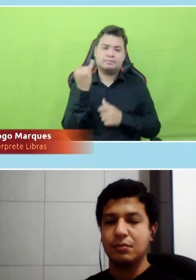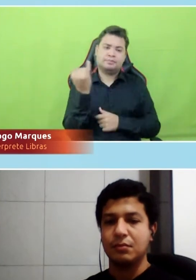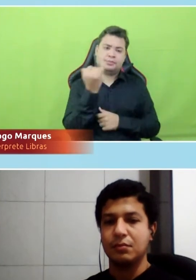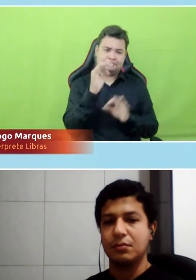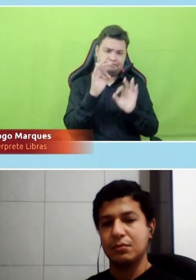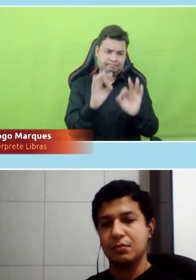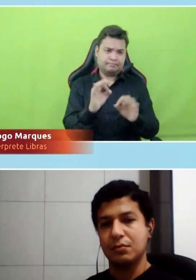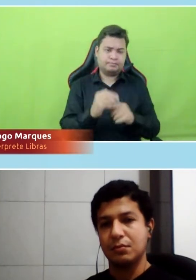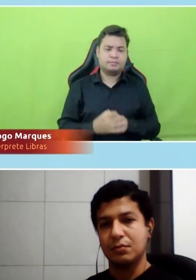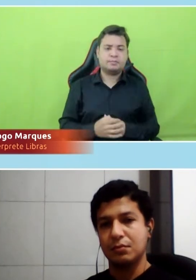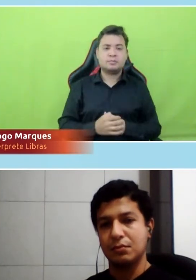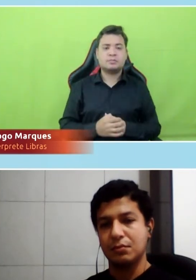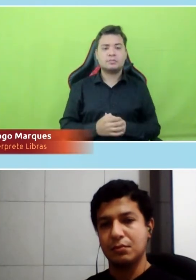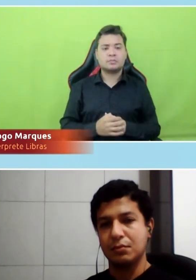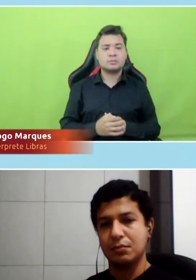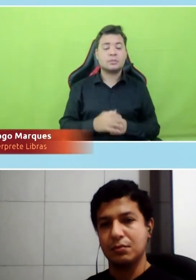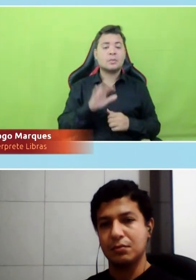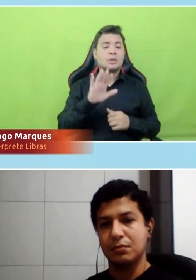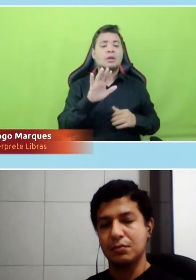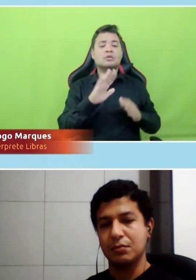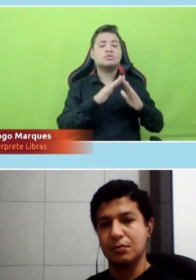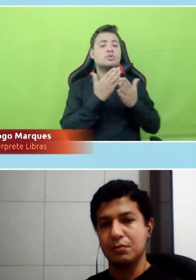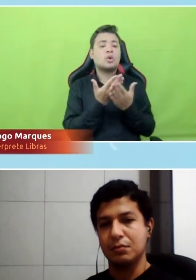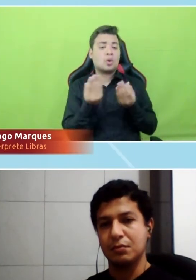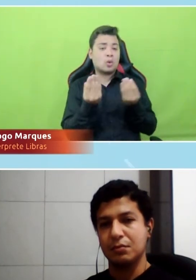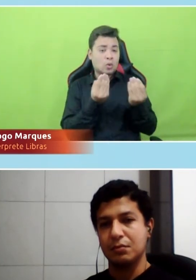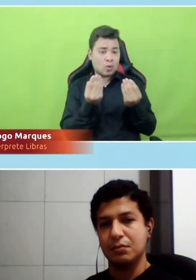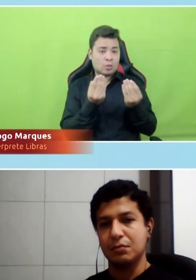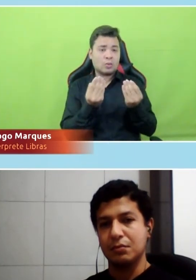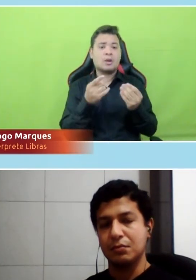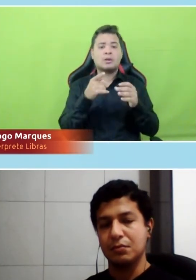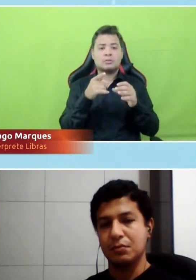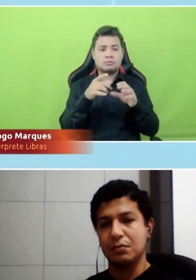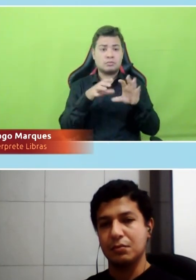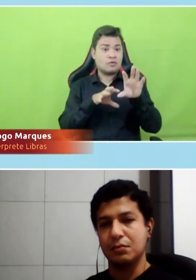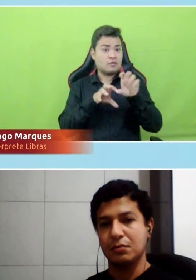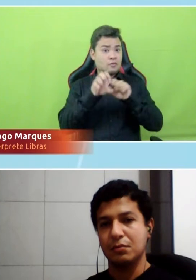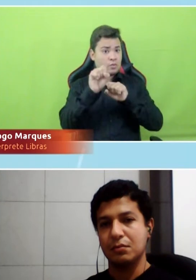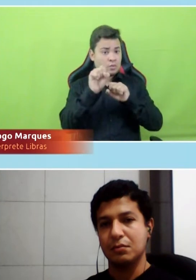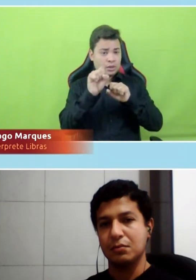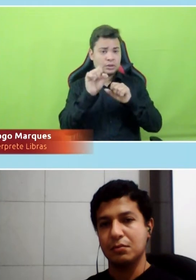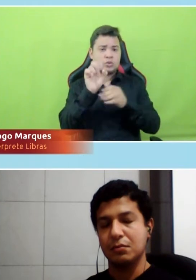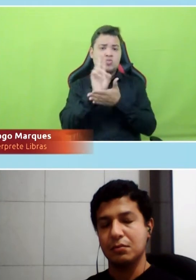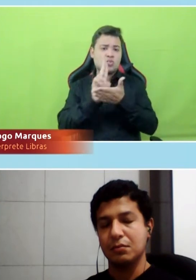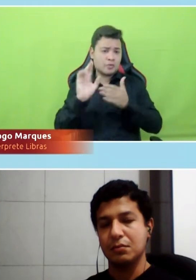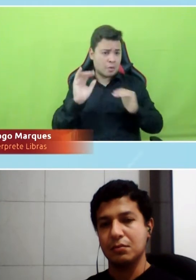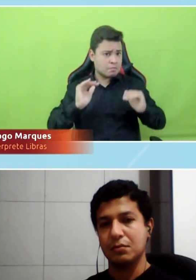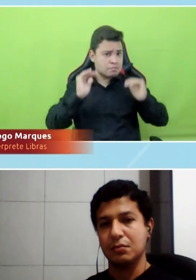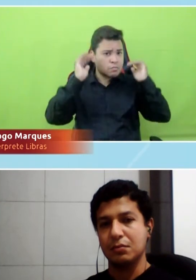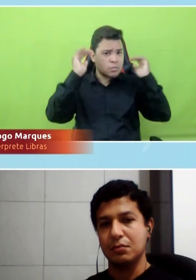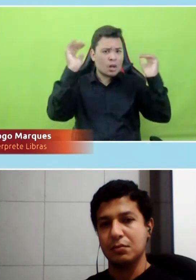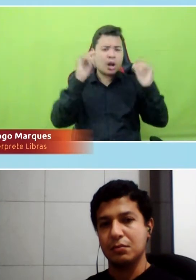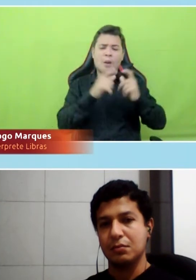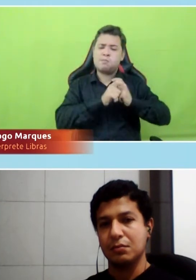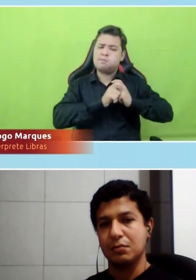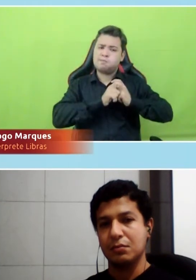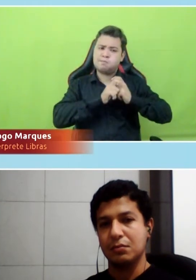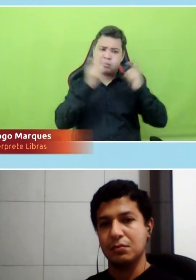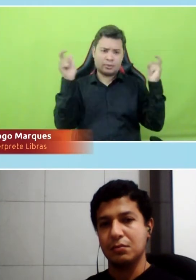à escolaridade, os candidatos com ensino superior são larga maioria em todos os cargos